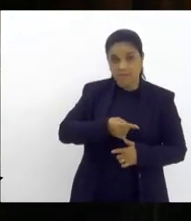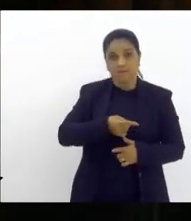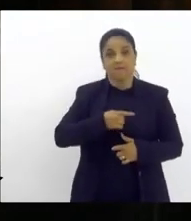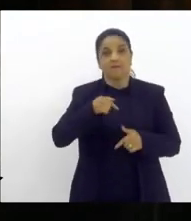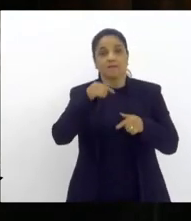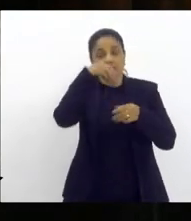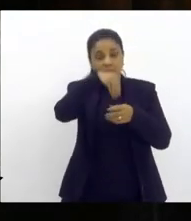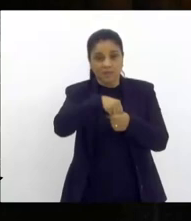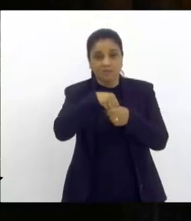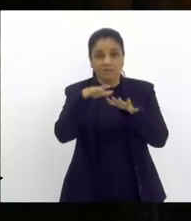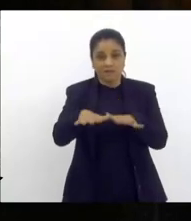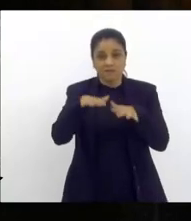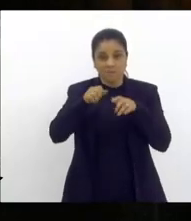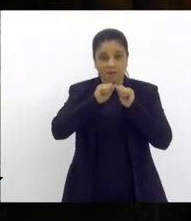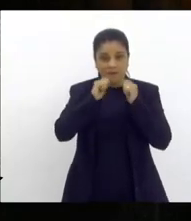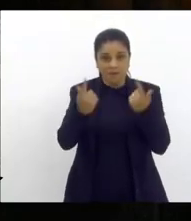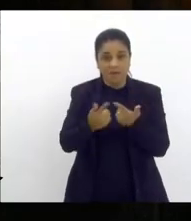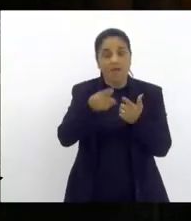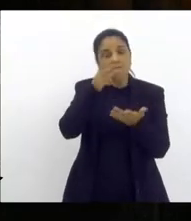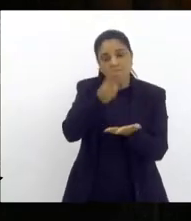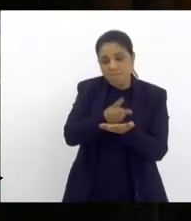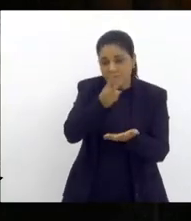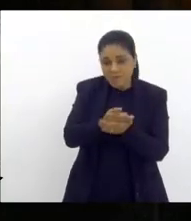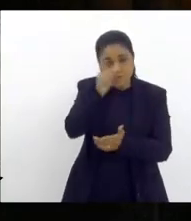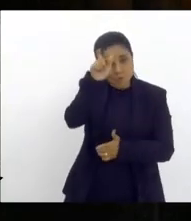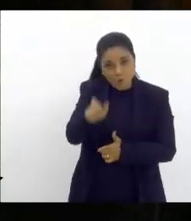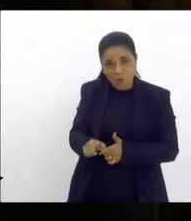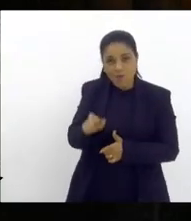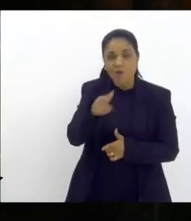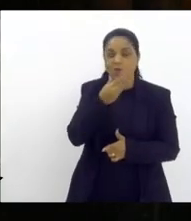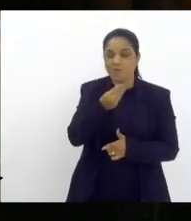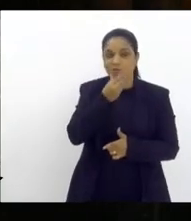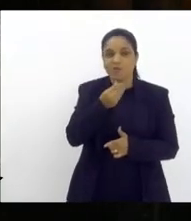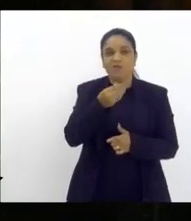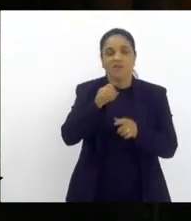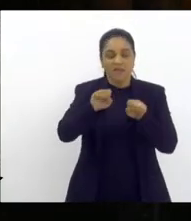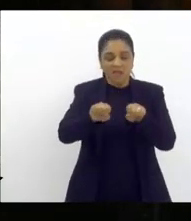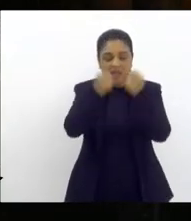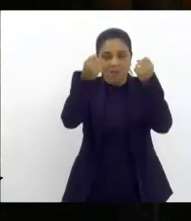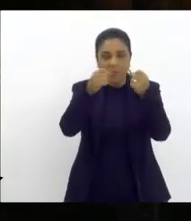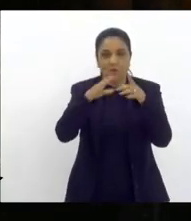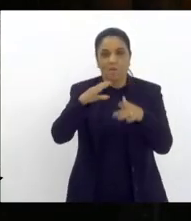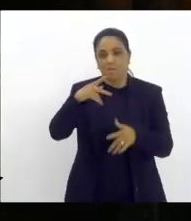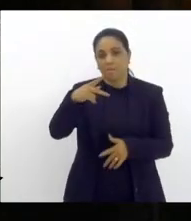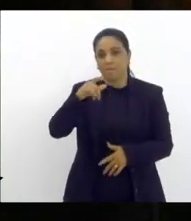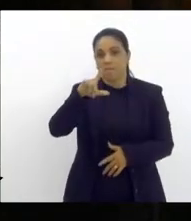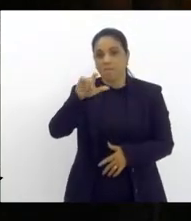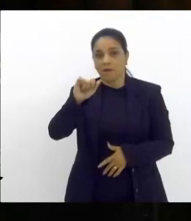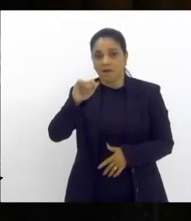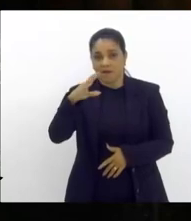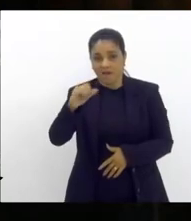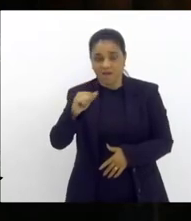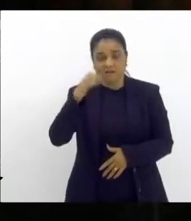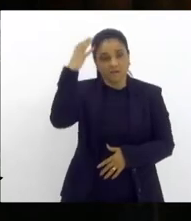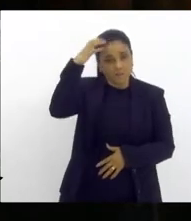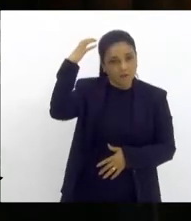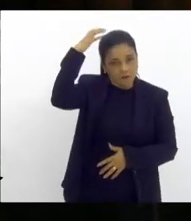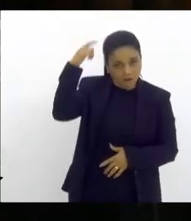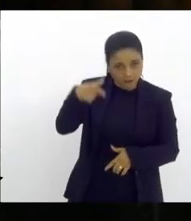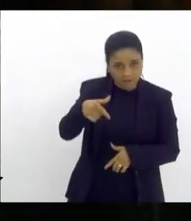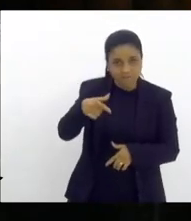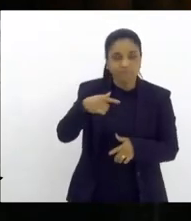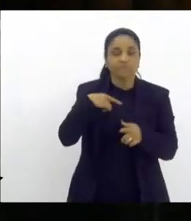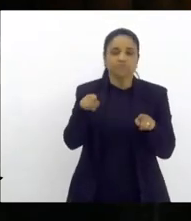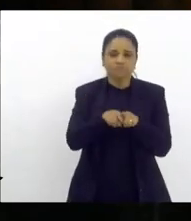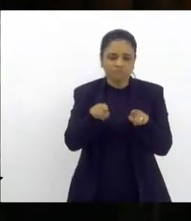é o mesmo cara que quebrou a placa da Mariele é o mesmo cara que dá chilique pede verificação de cloro num